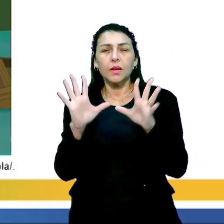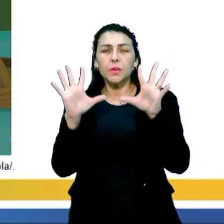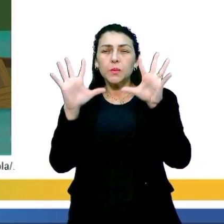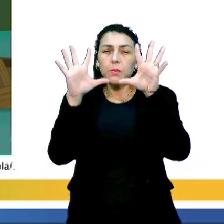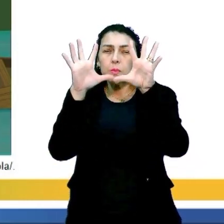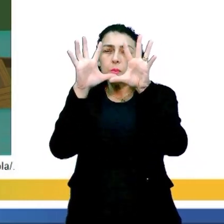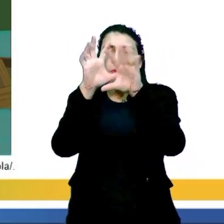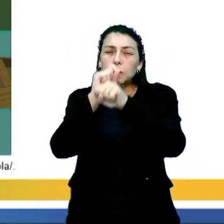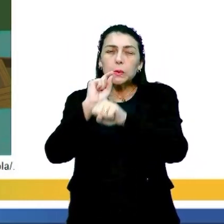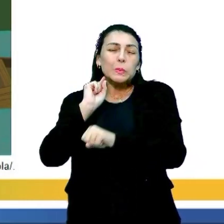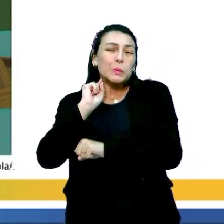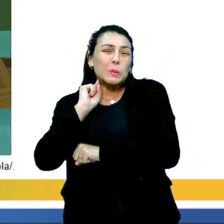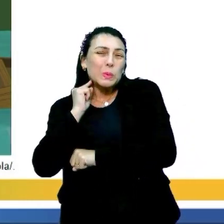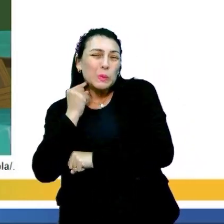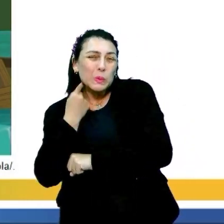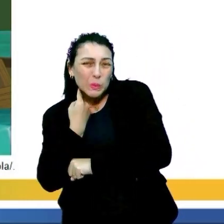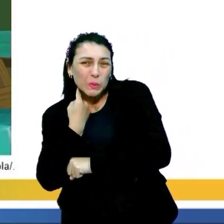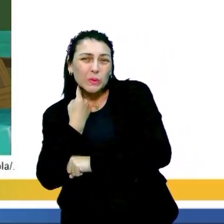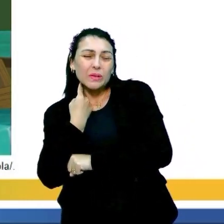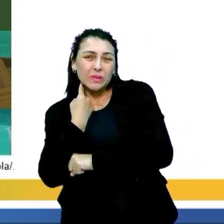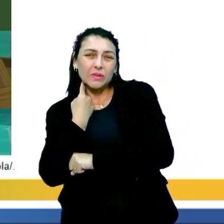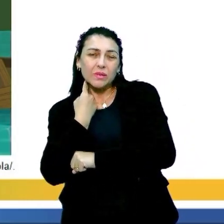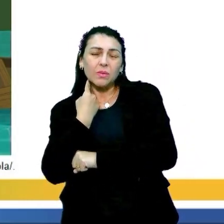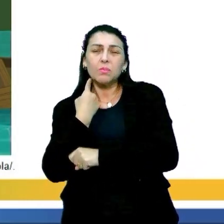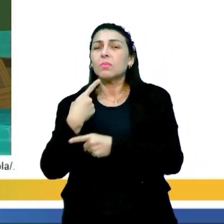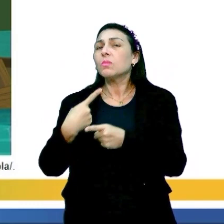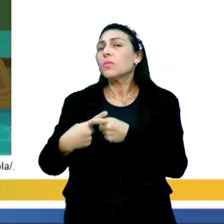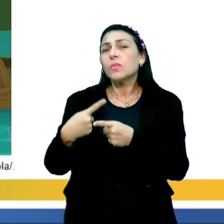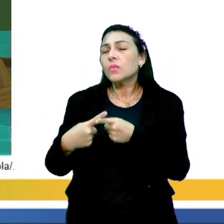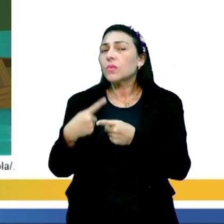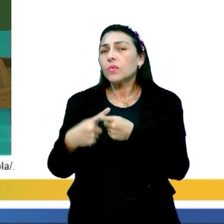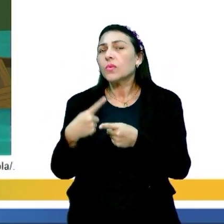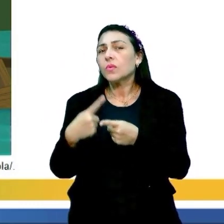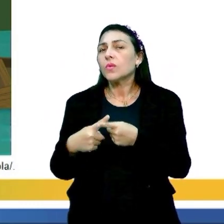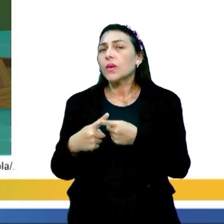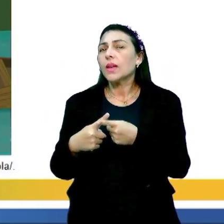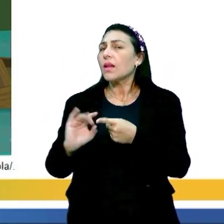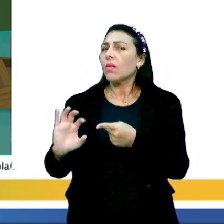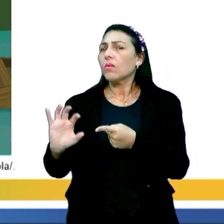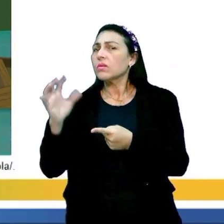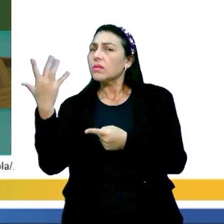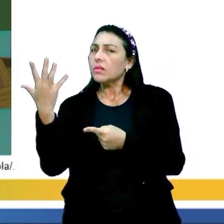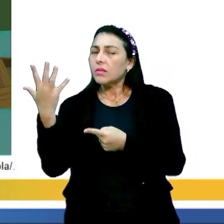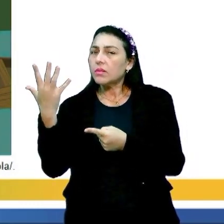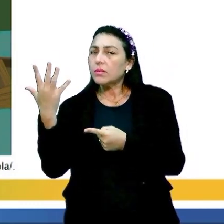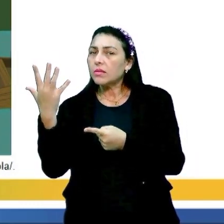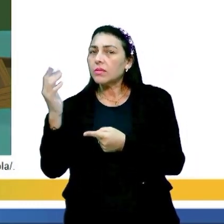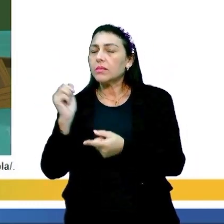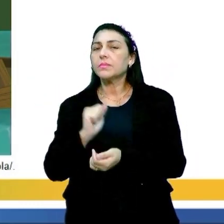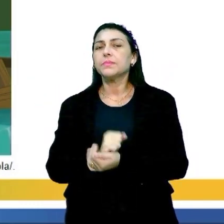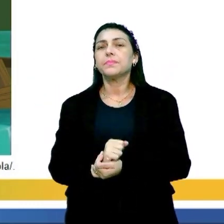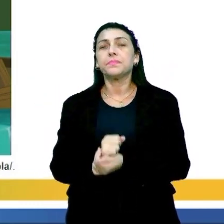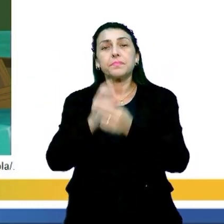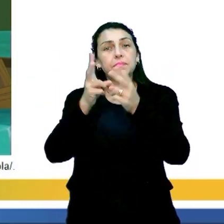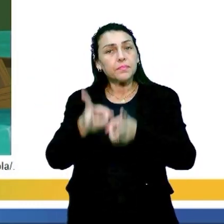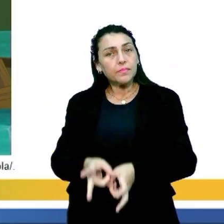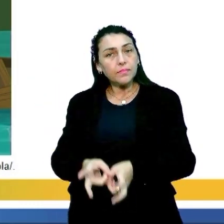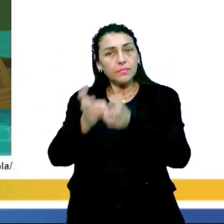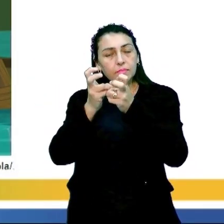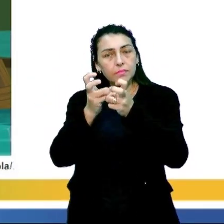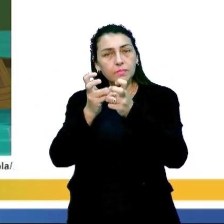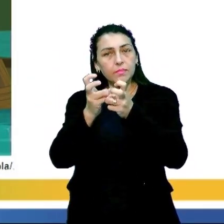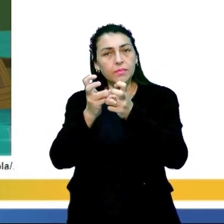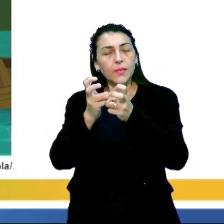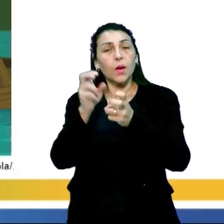escuras. Então, por que será que aquilo ali estava acontecendo? E eles perceberam que